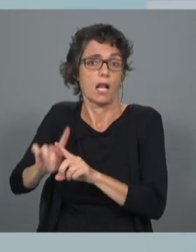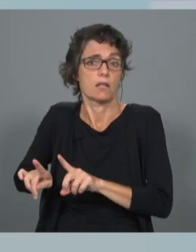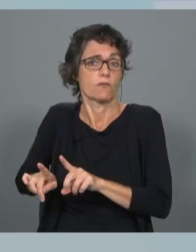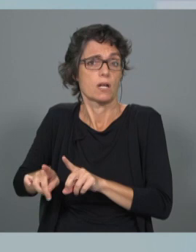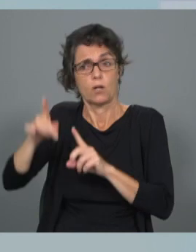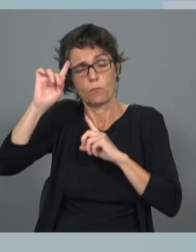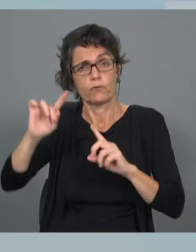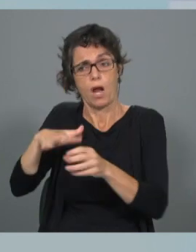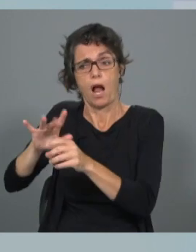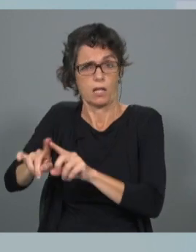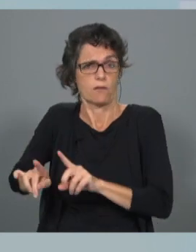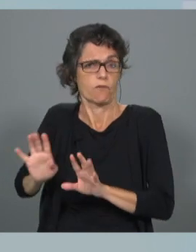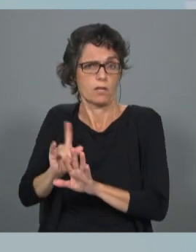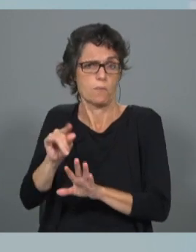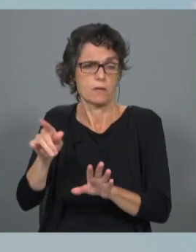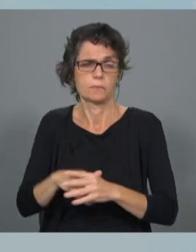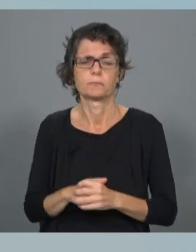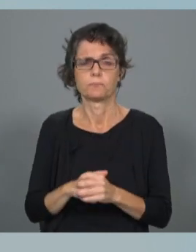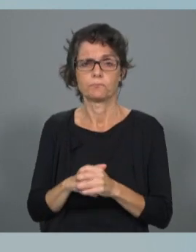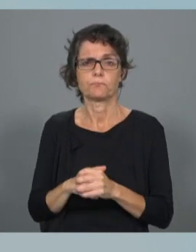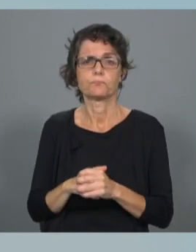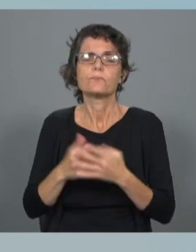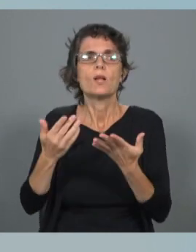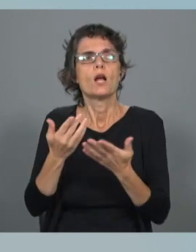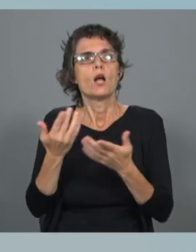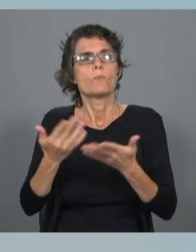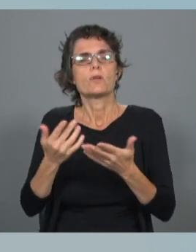outras áreas também. Portanto, isto foi um discernimento